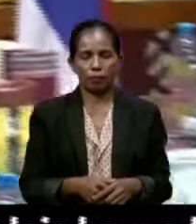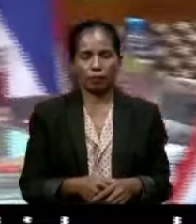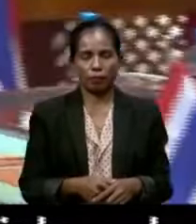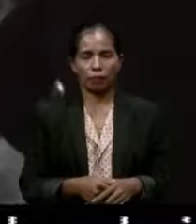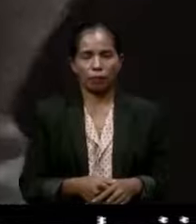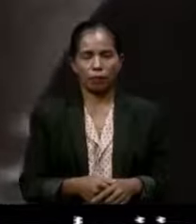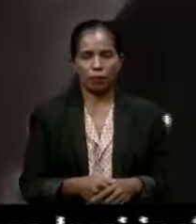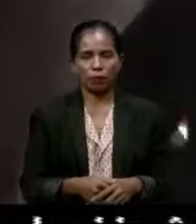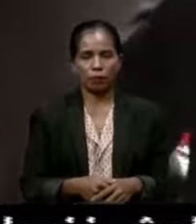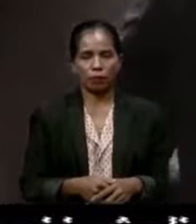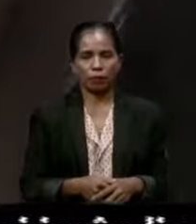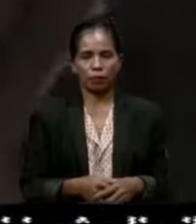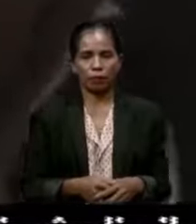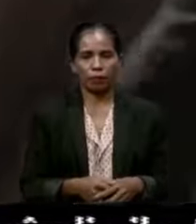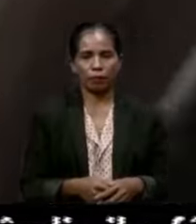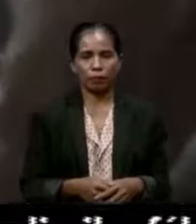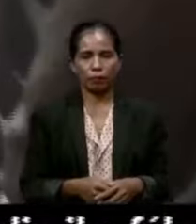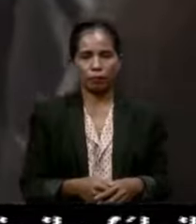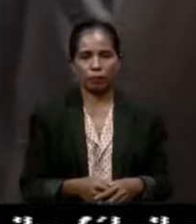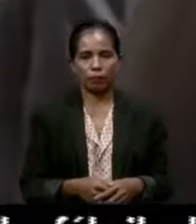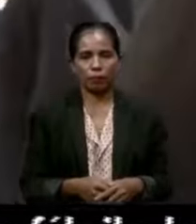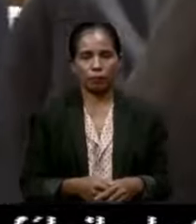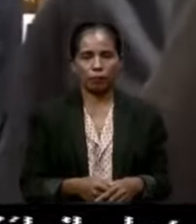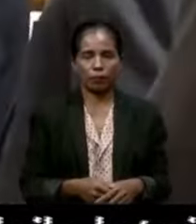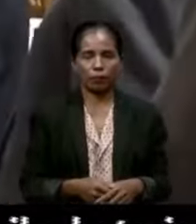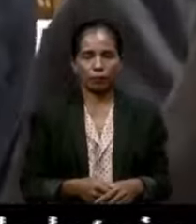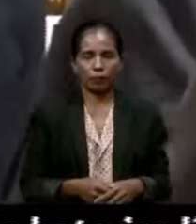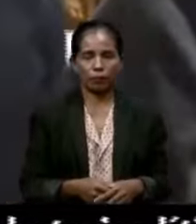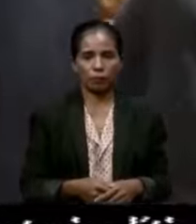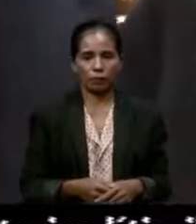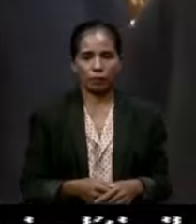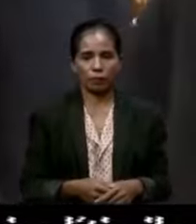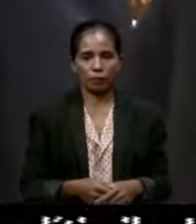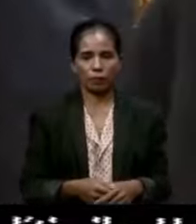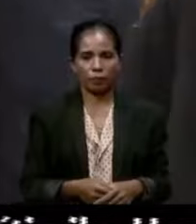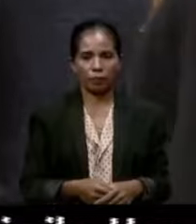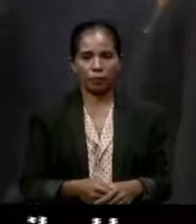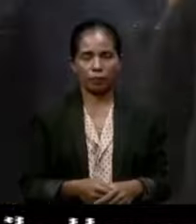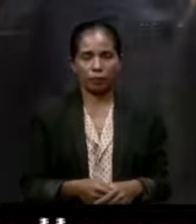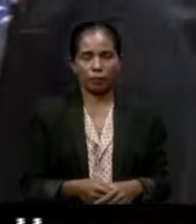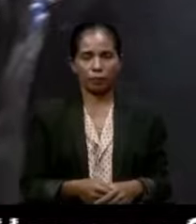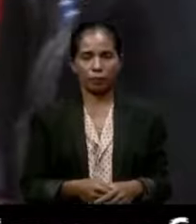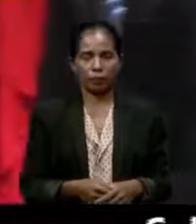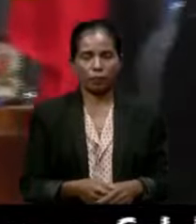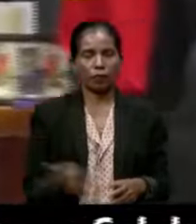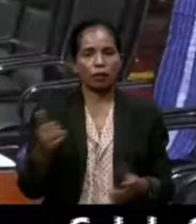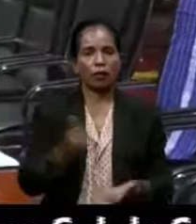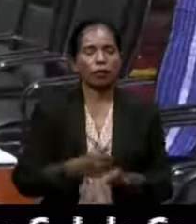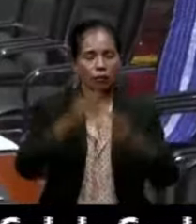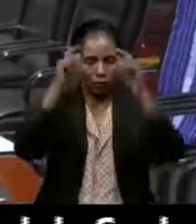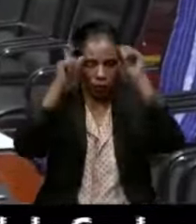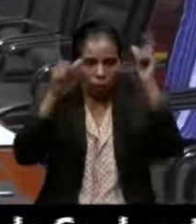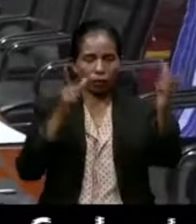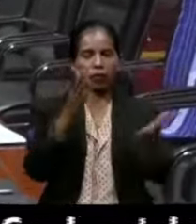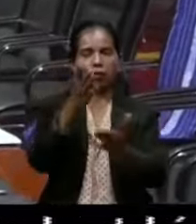Afuén Hasorumalu, o presidente da República, José Ramos Horta, presidente do Grupo Amizade Parlamentar Rússia e Tailândia, afirma se se apoia Timor-Leste em adesão à